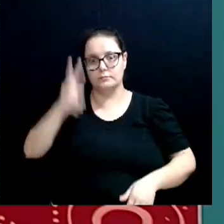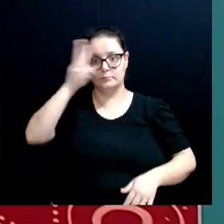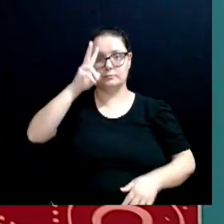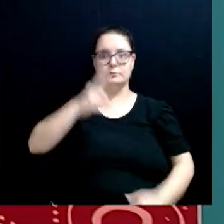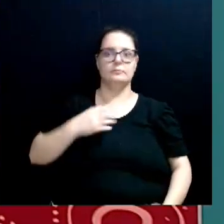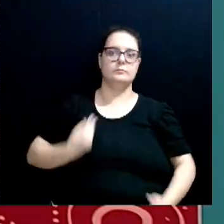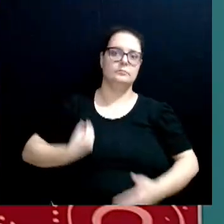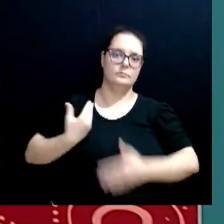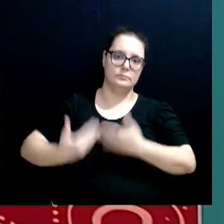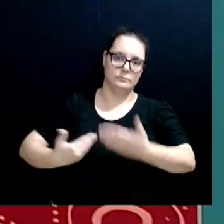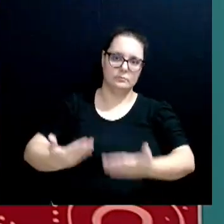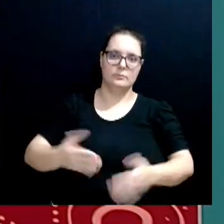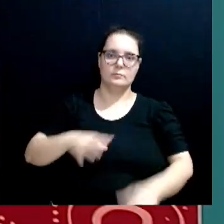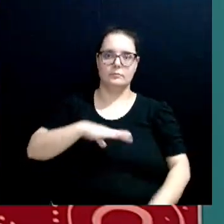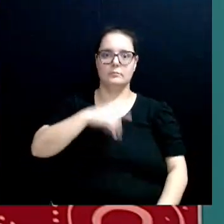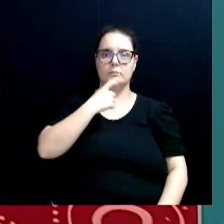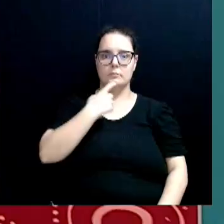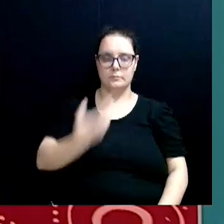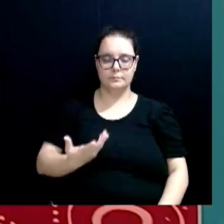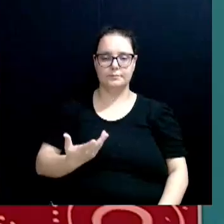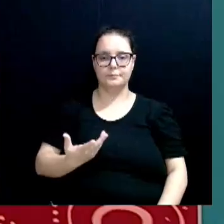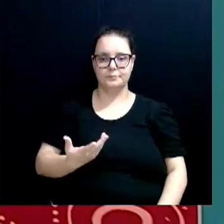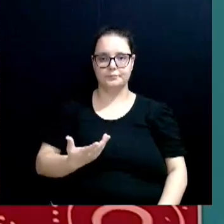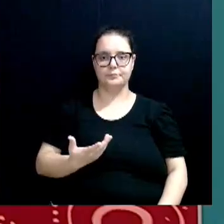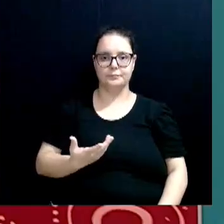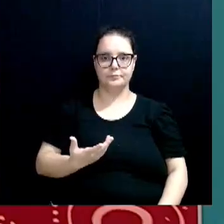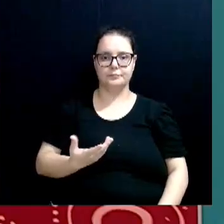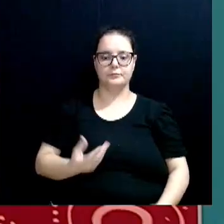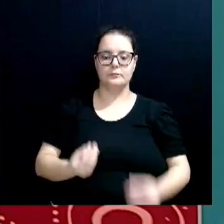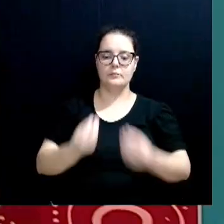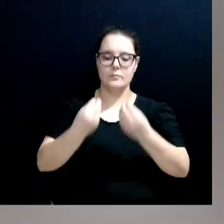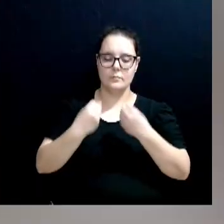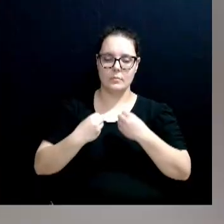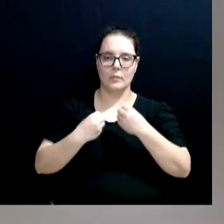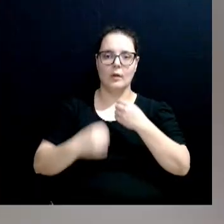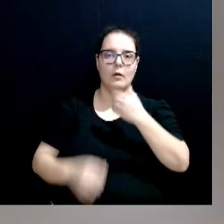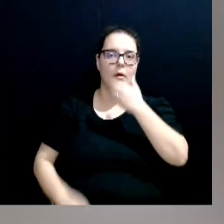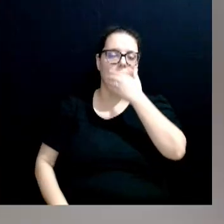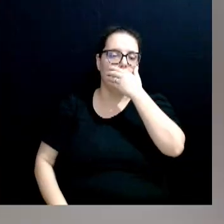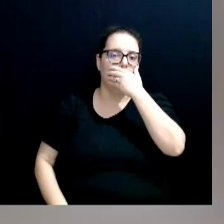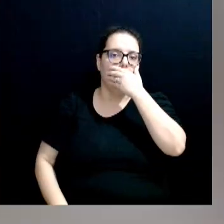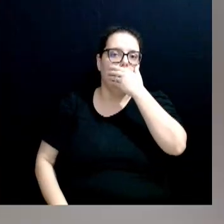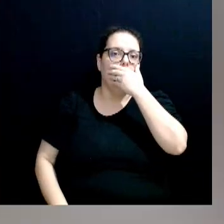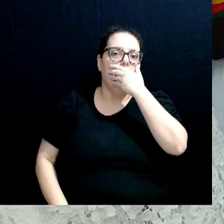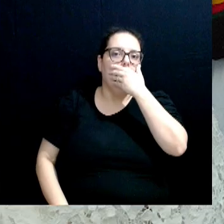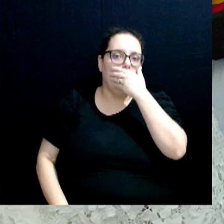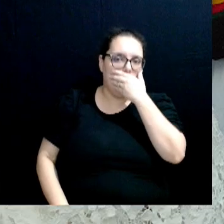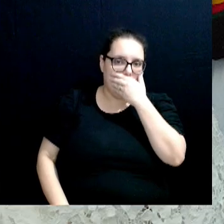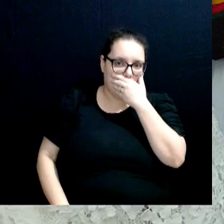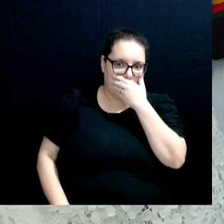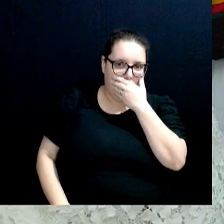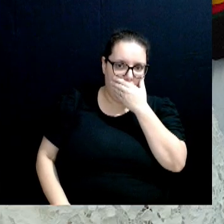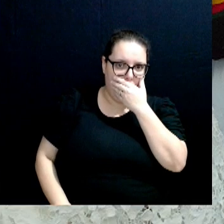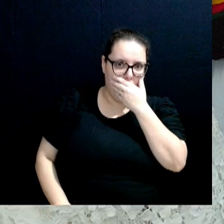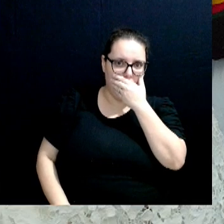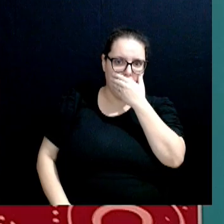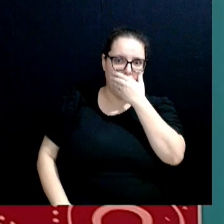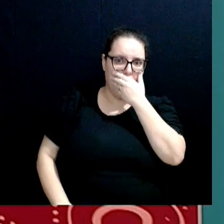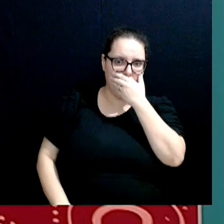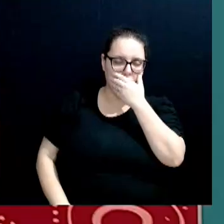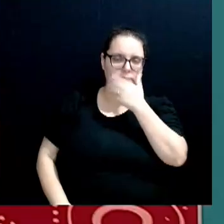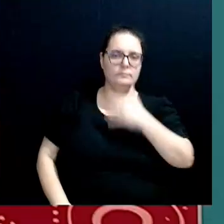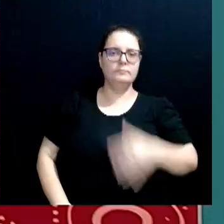para mim foi uma cidade que me ofereceu, assim como Mãe Dangue, Mãe Corajaci,